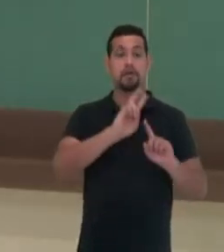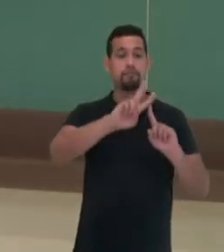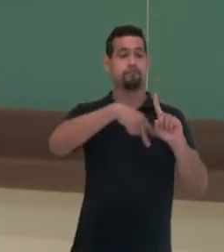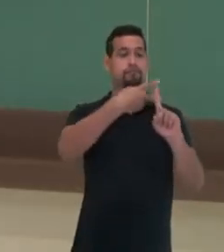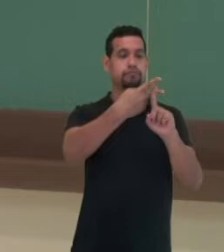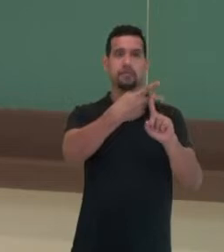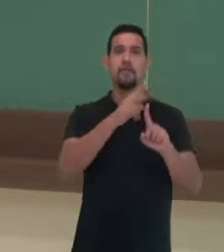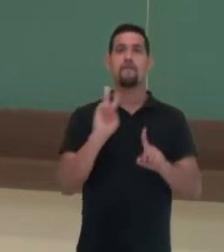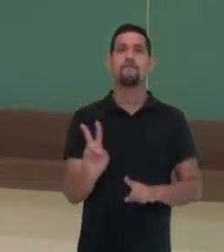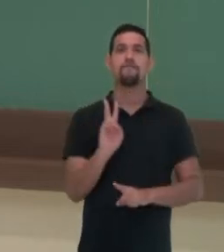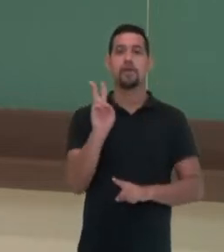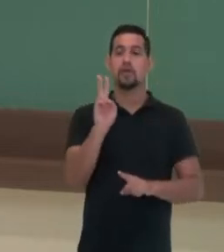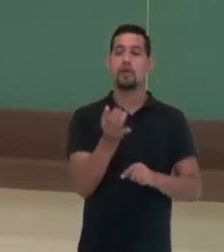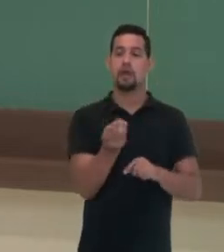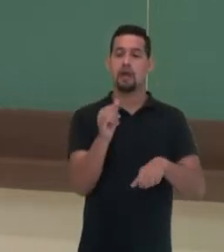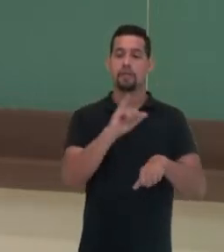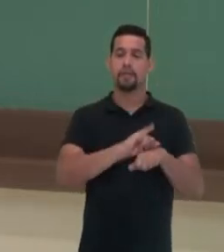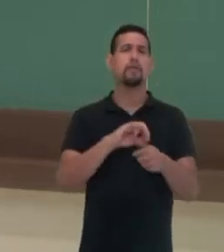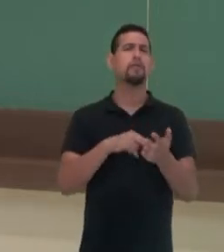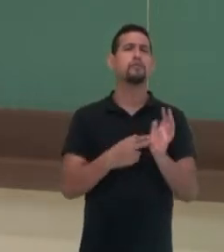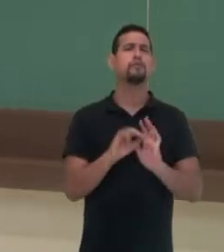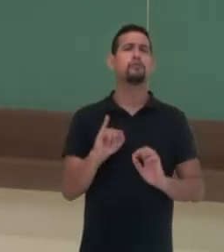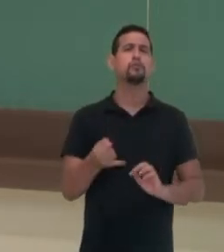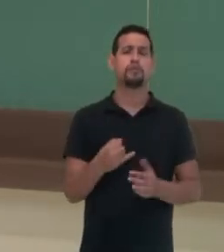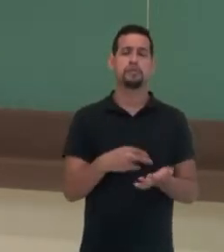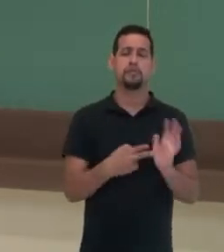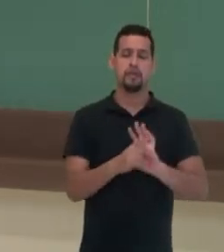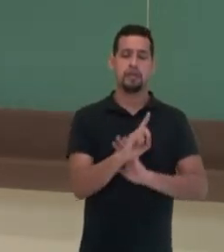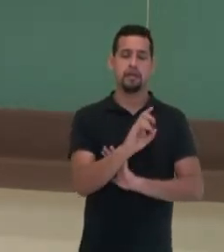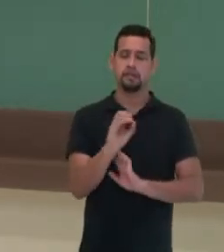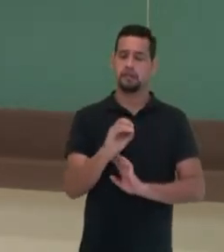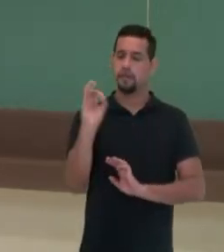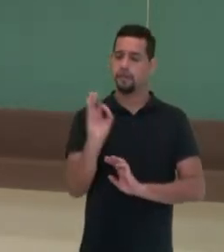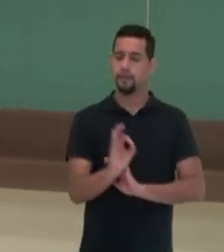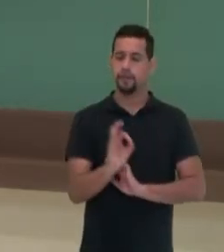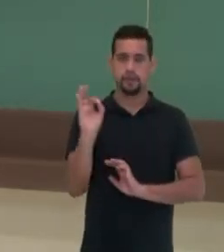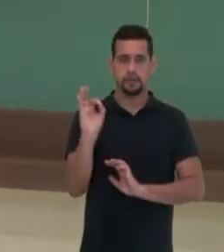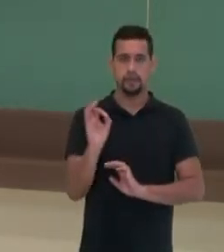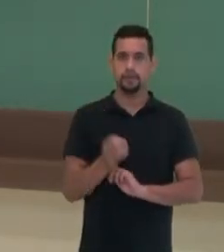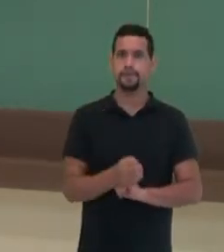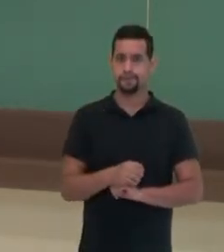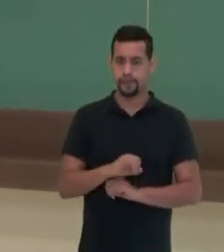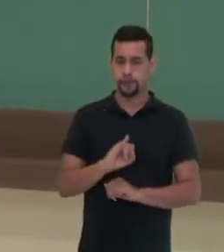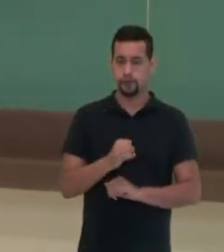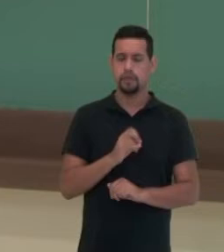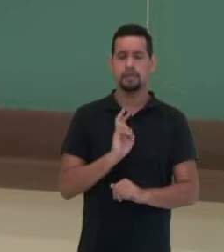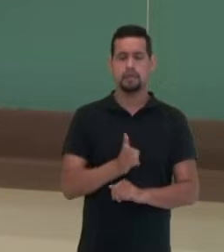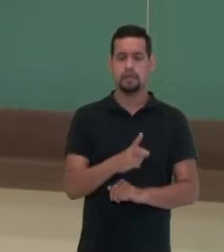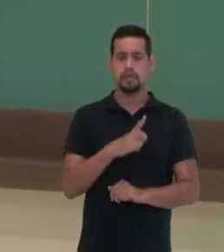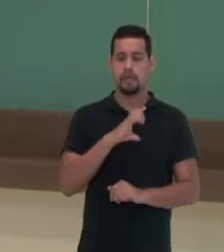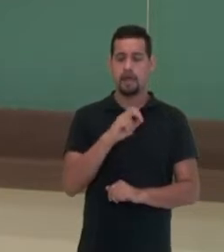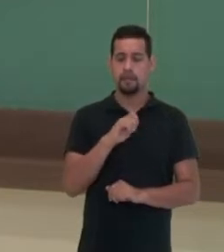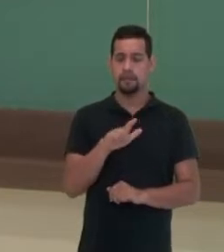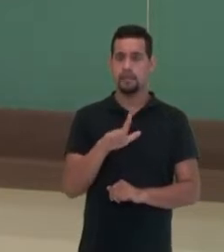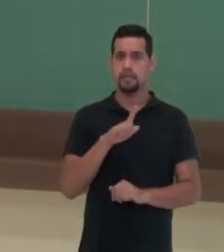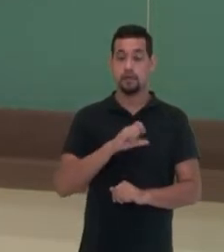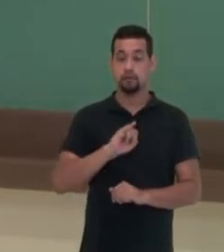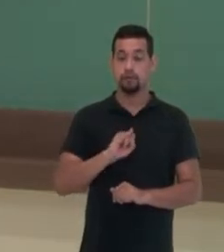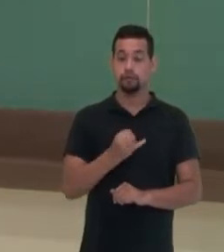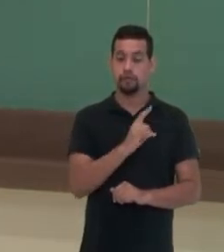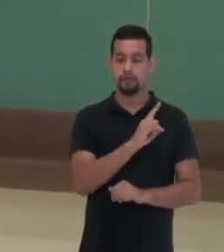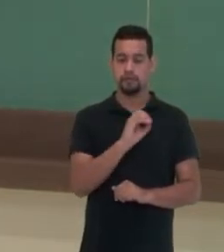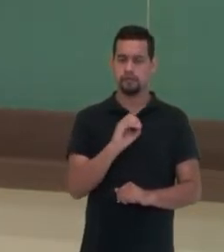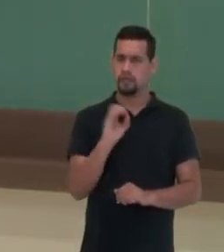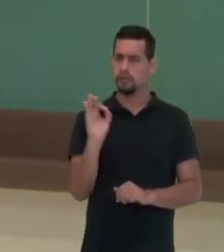do capital, o juro será 100%, ok? O juro, eu tenho o capital, o juro é